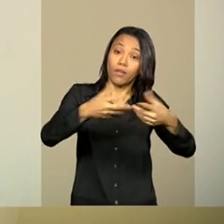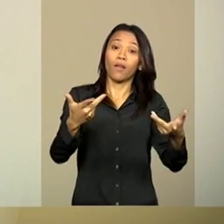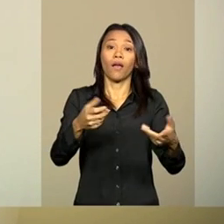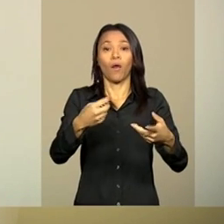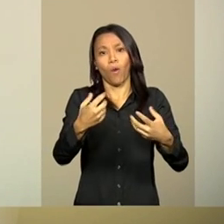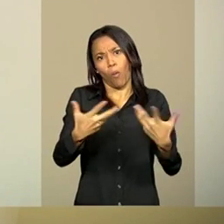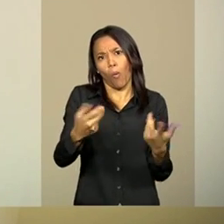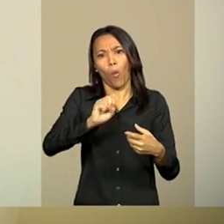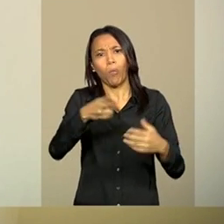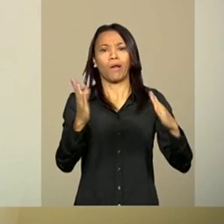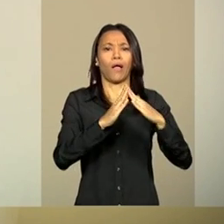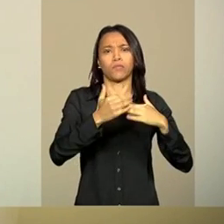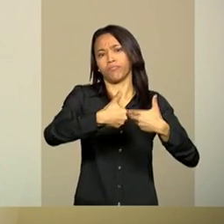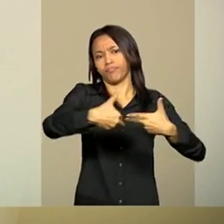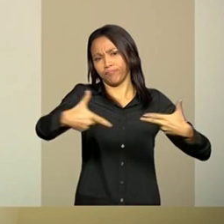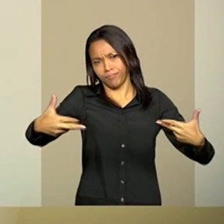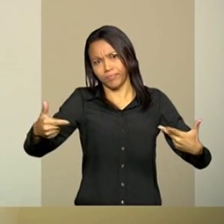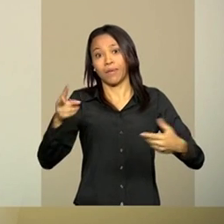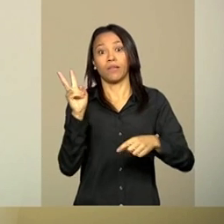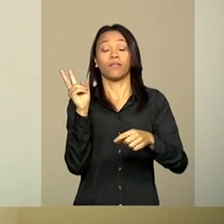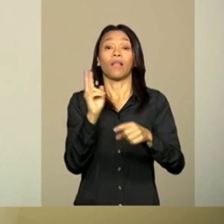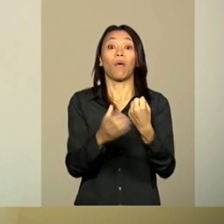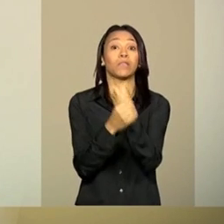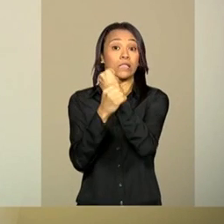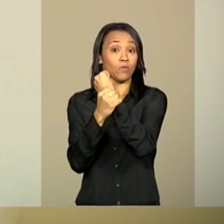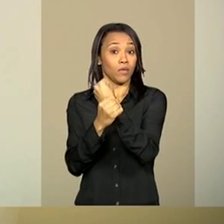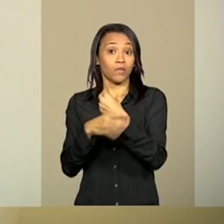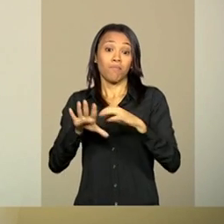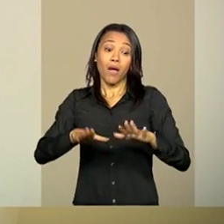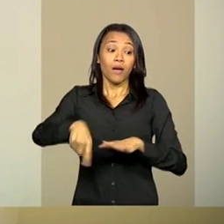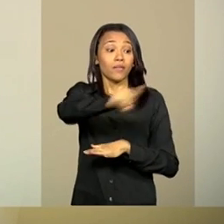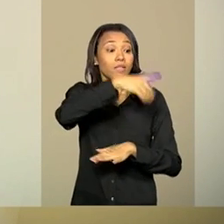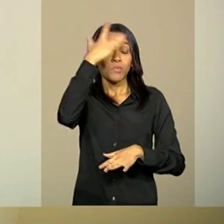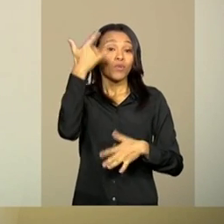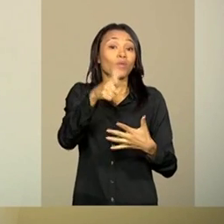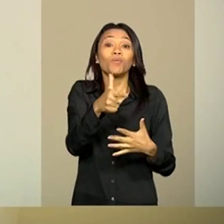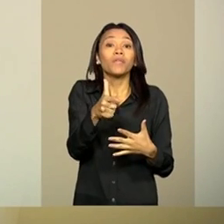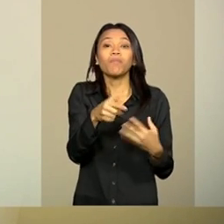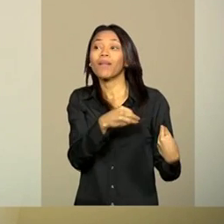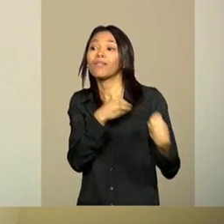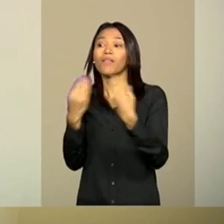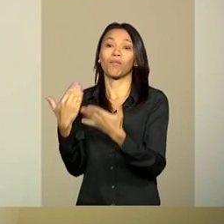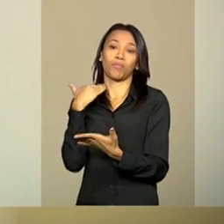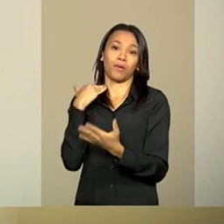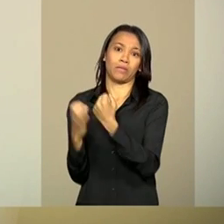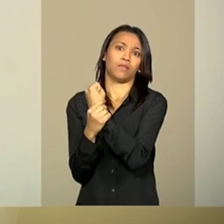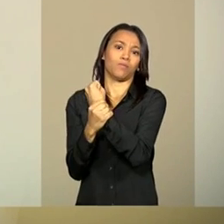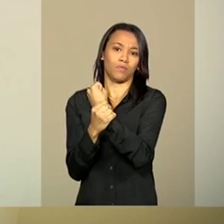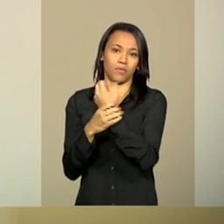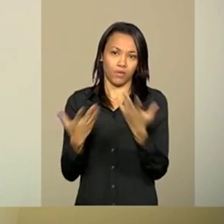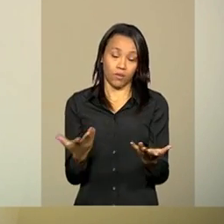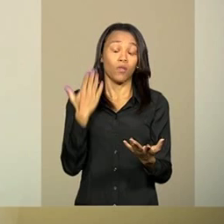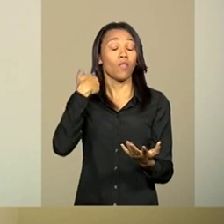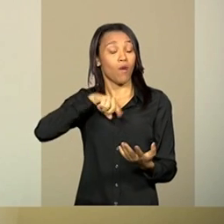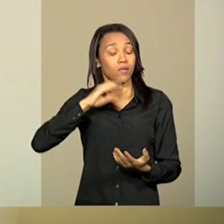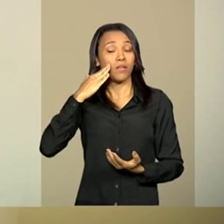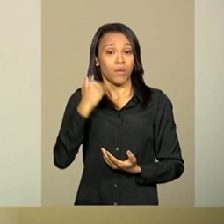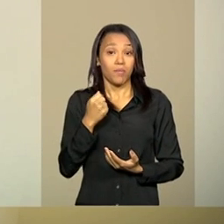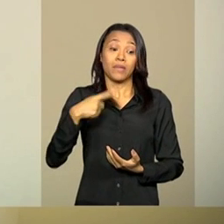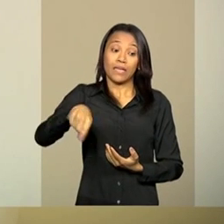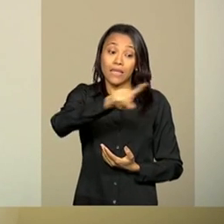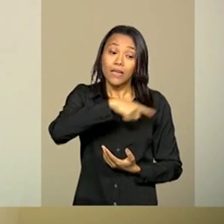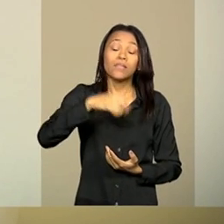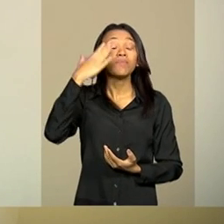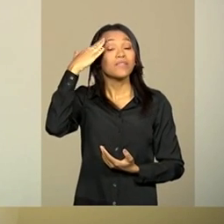individual o pequeno empresário muitas vezes não têm essa garantia para dar nós sabemos que esse pequeno empreendedor é bom